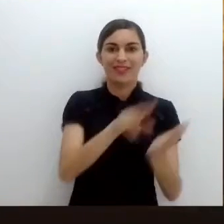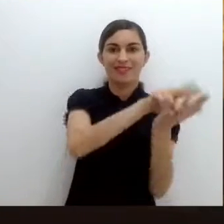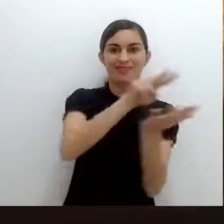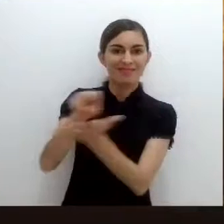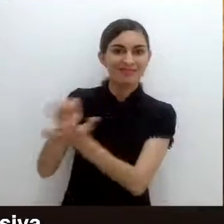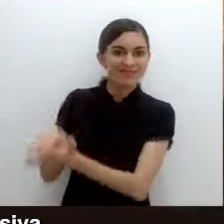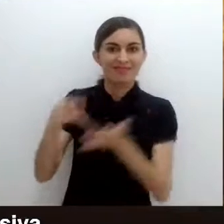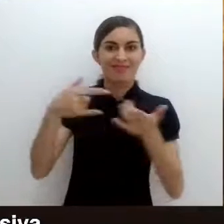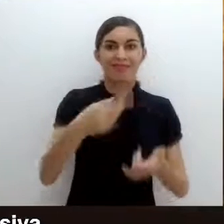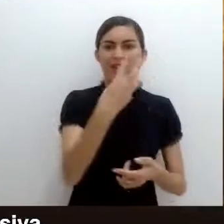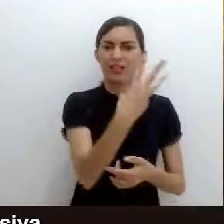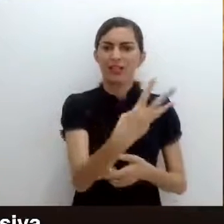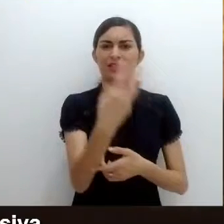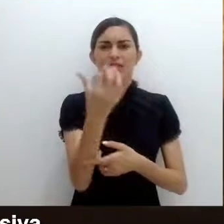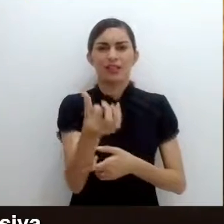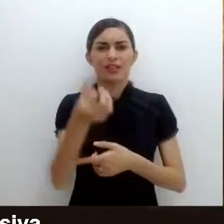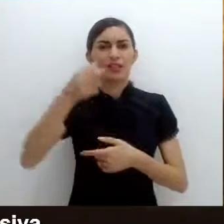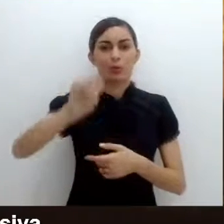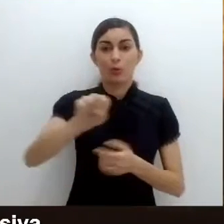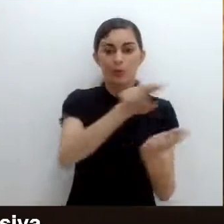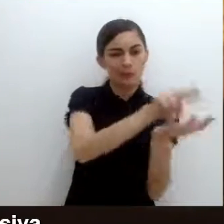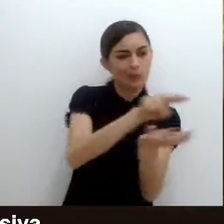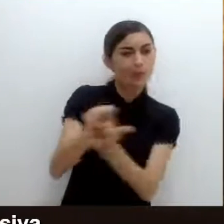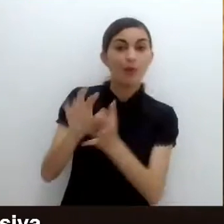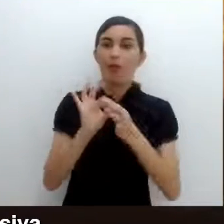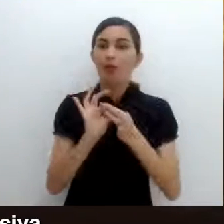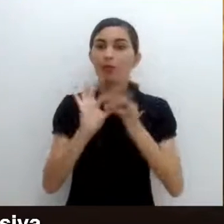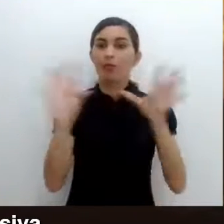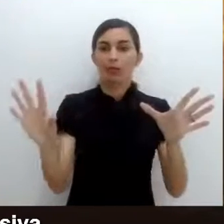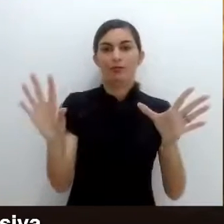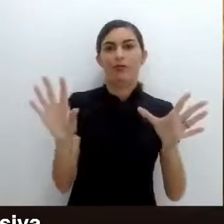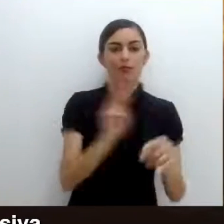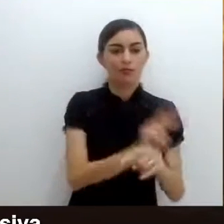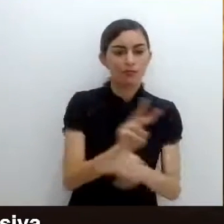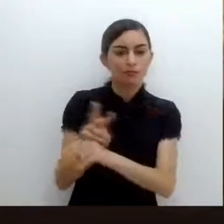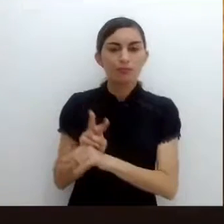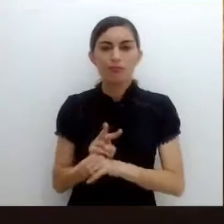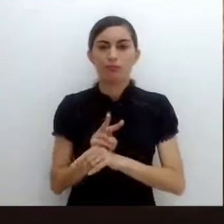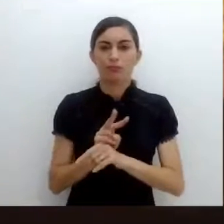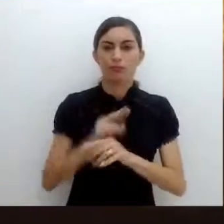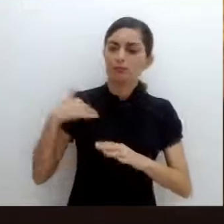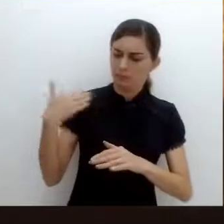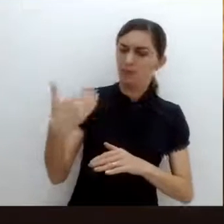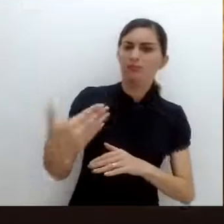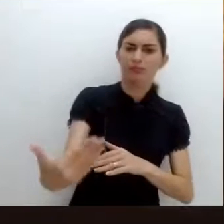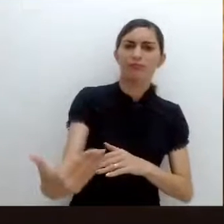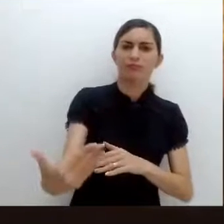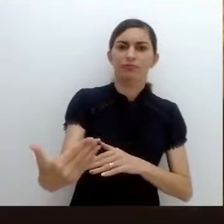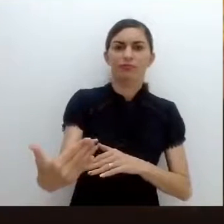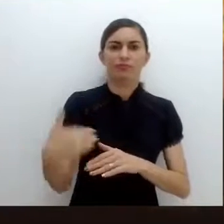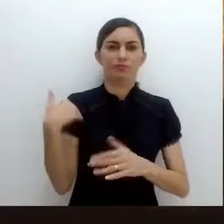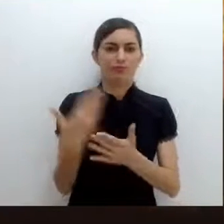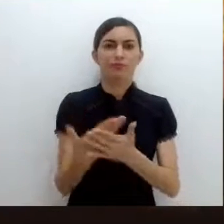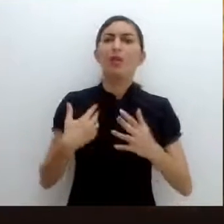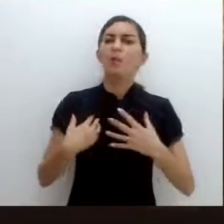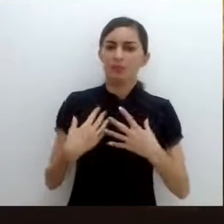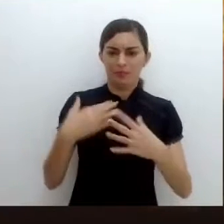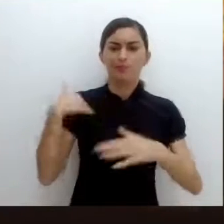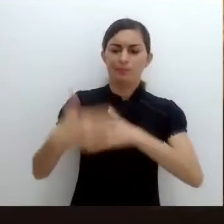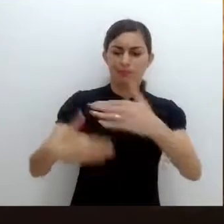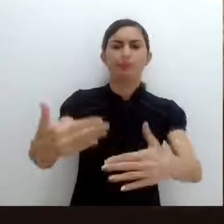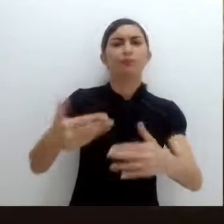de ocupação, com 368 leitos disponíveis de terapia intensiva. A caminhada foi longa até aqui, ainda